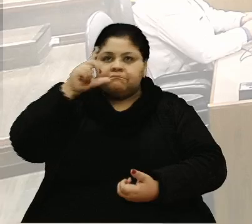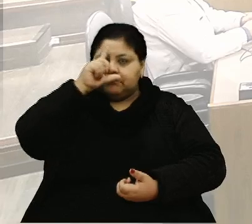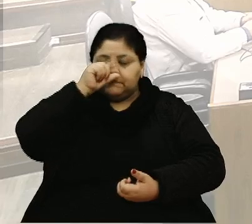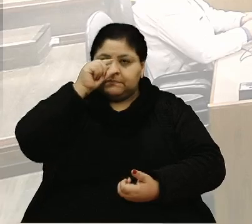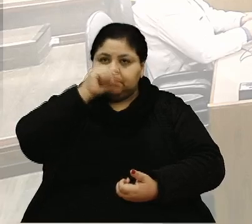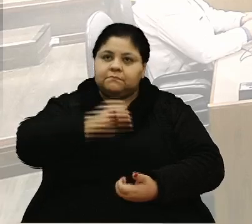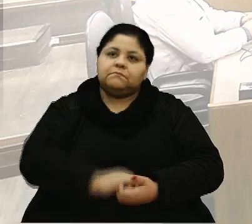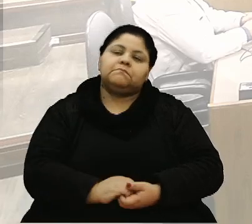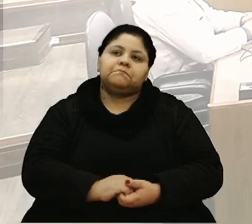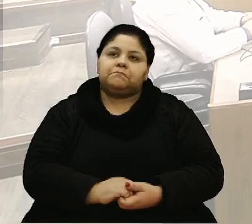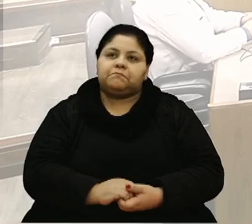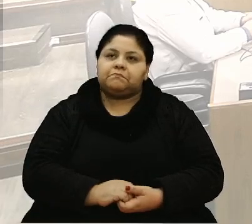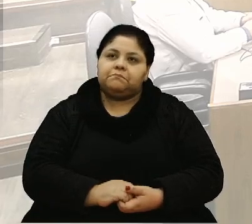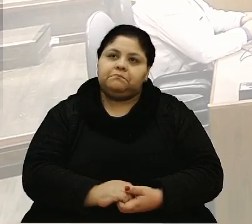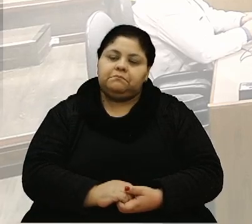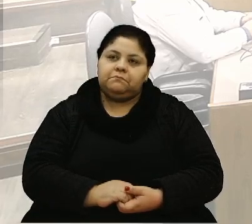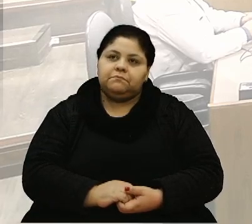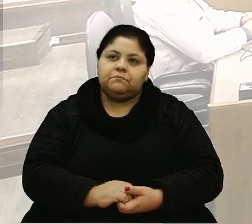Fantinel.